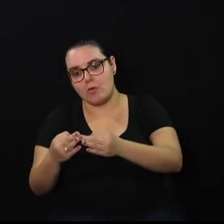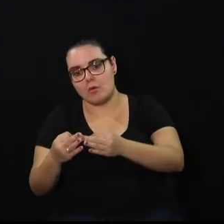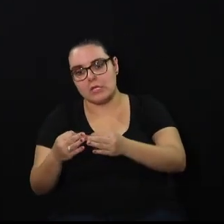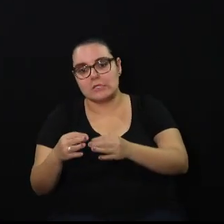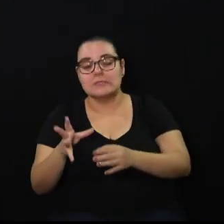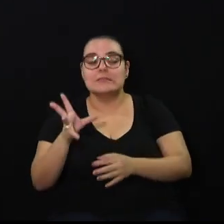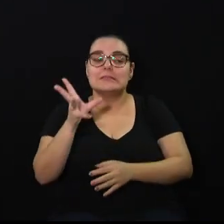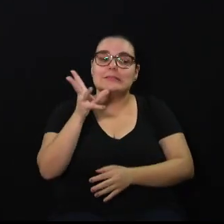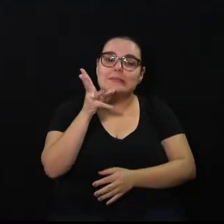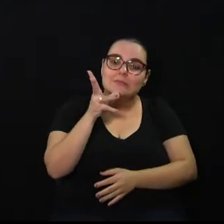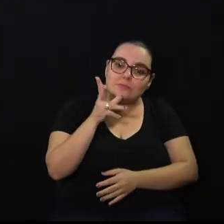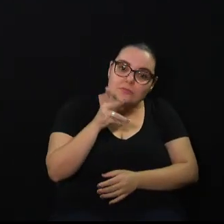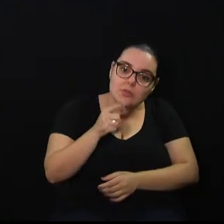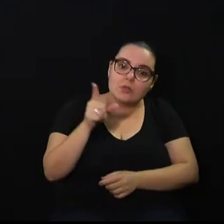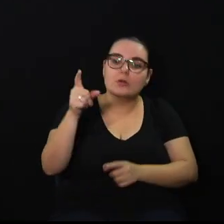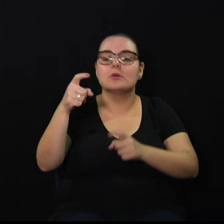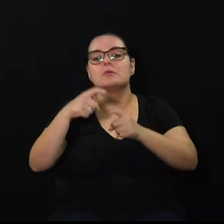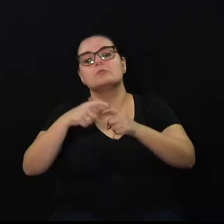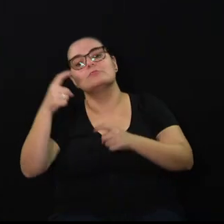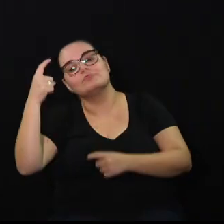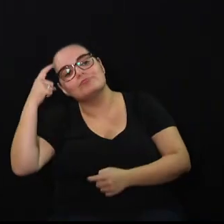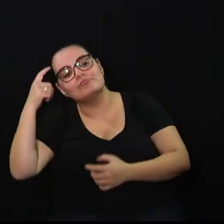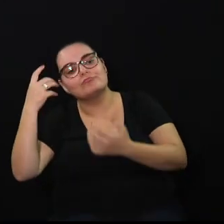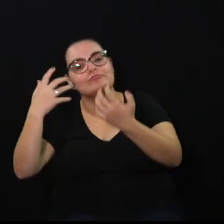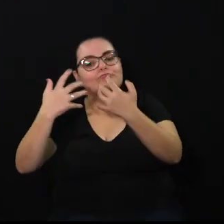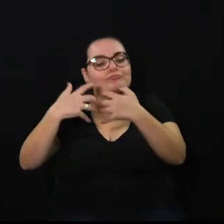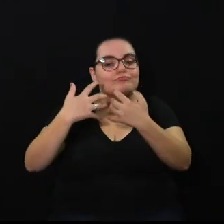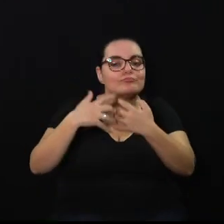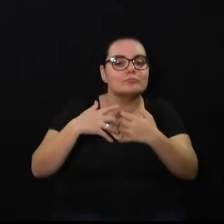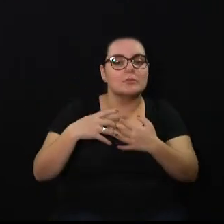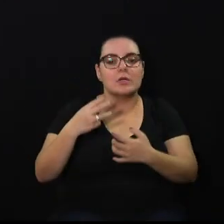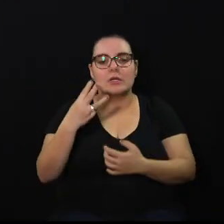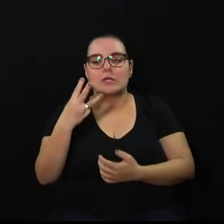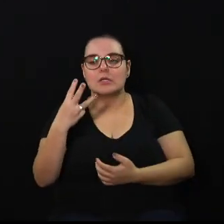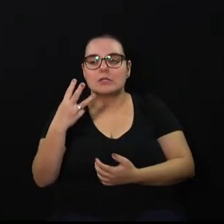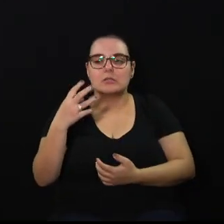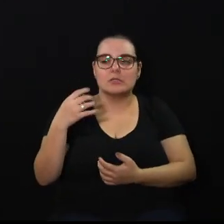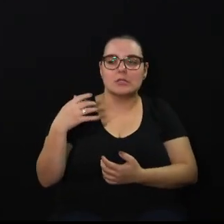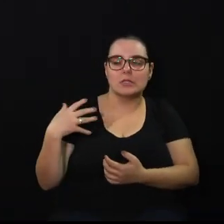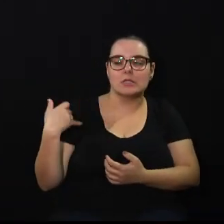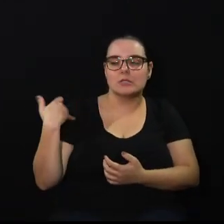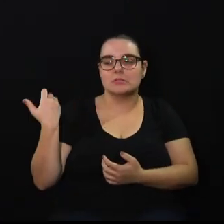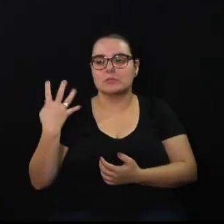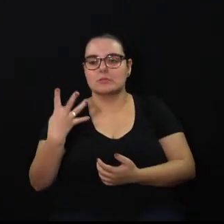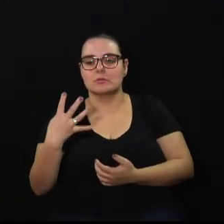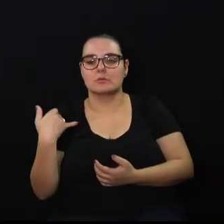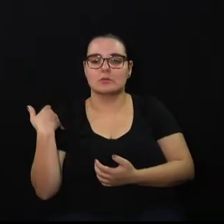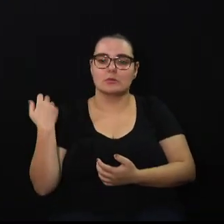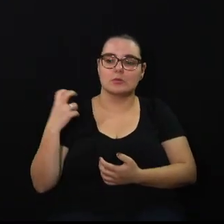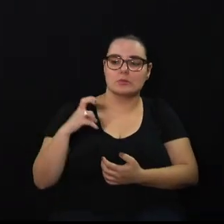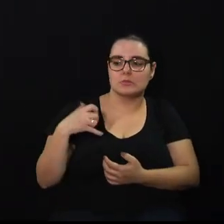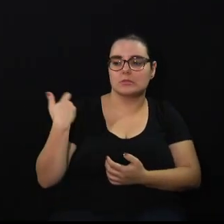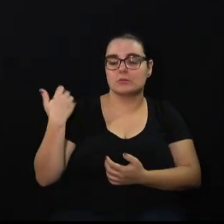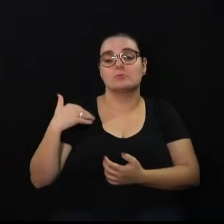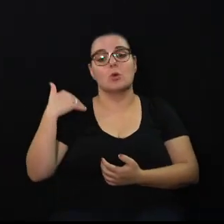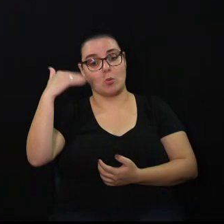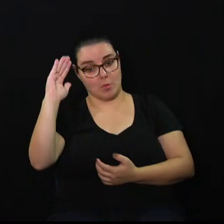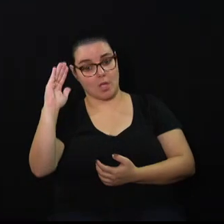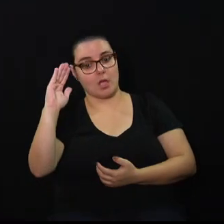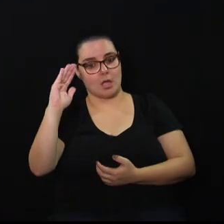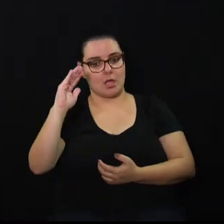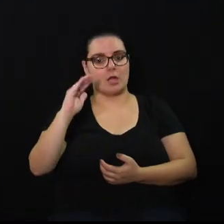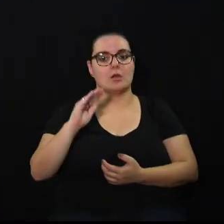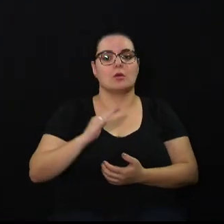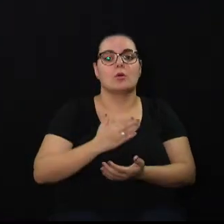tardiamente pensando nesse diagnóstico às vezes lá com seus três quatro cinco anos ou até até mais né não quando começa o período